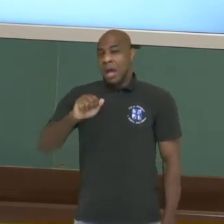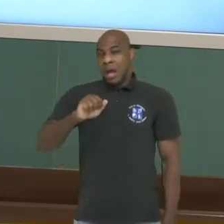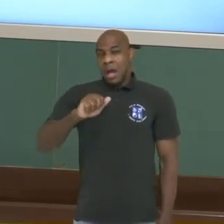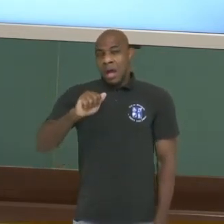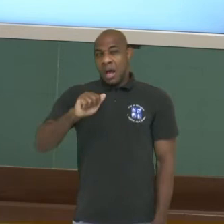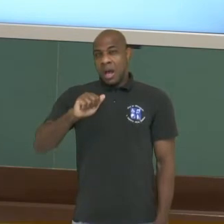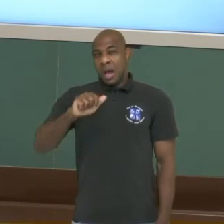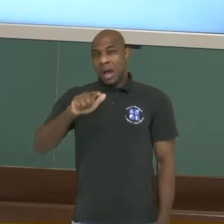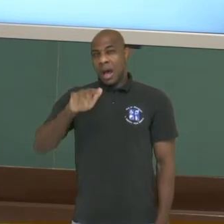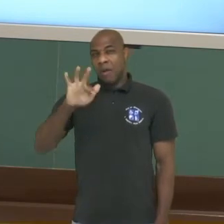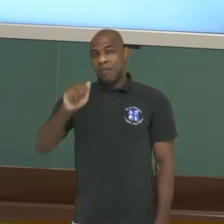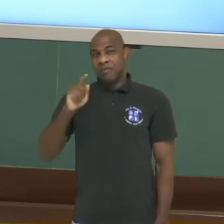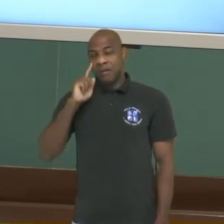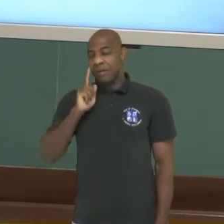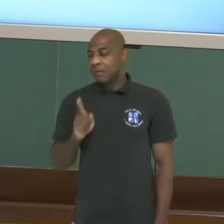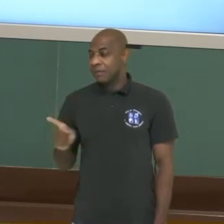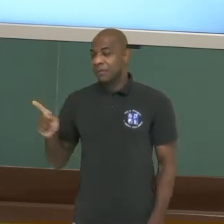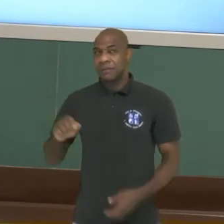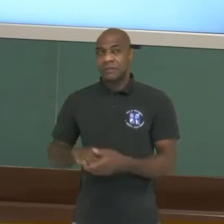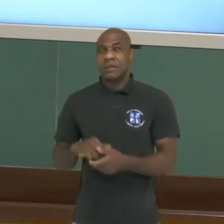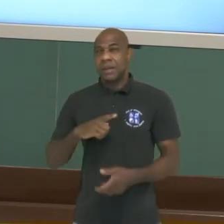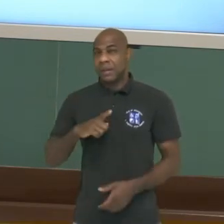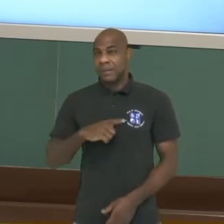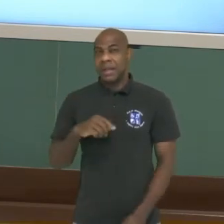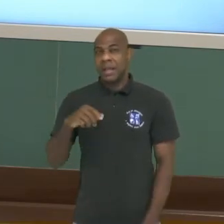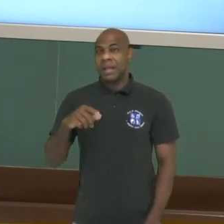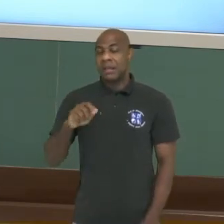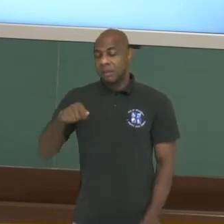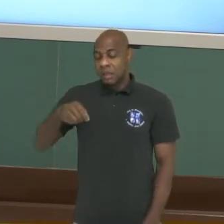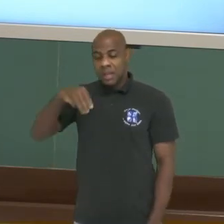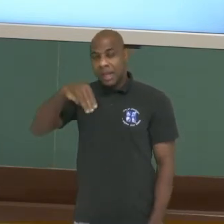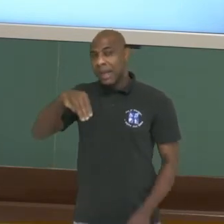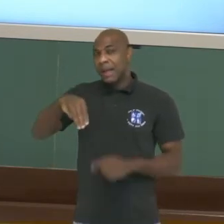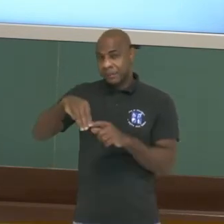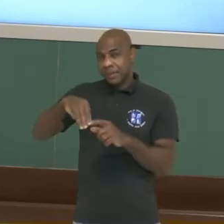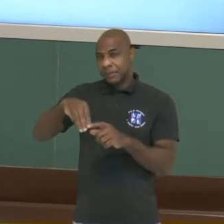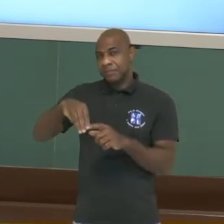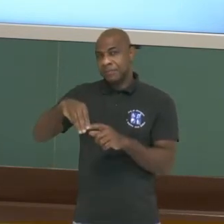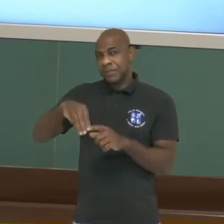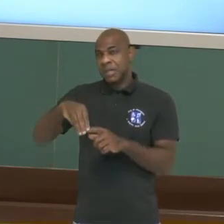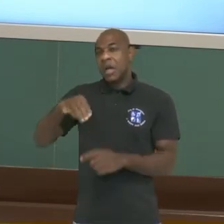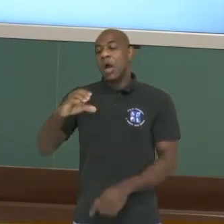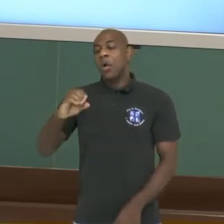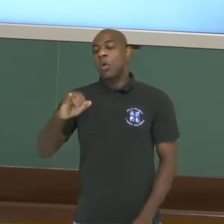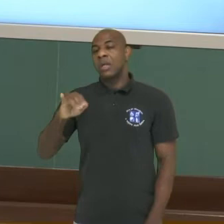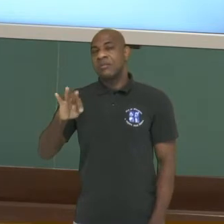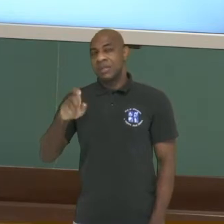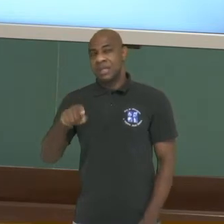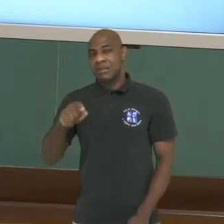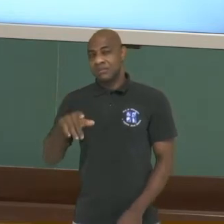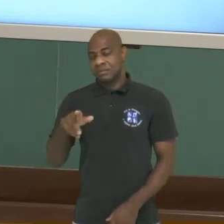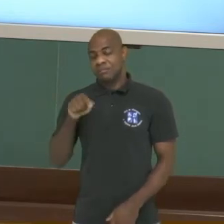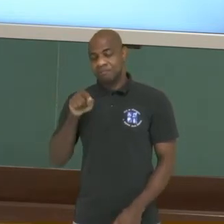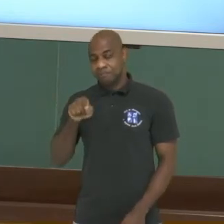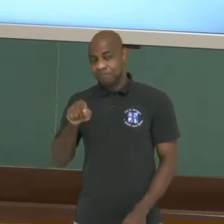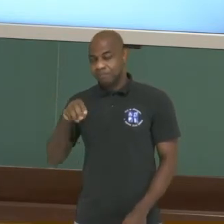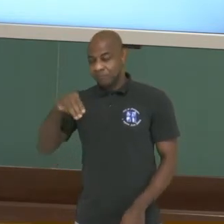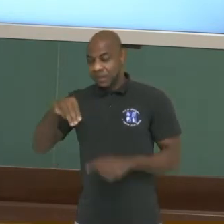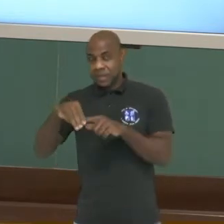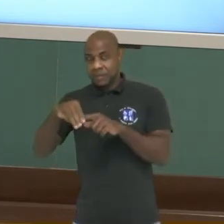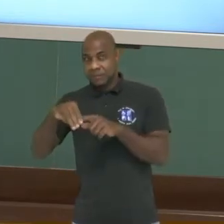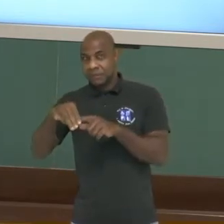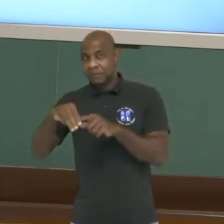normalmente simboliza pela letra M, que é o nosso coeficiente angular. que